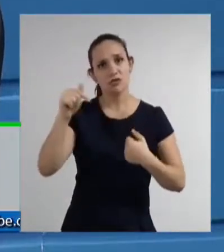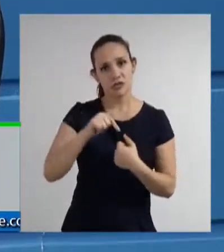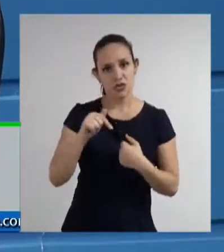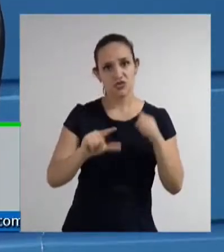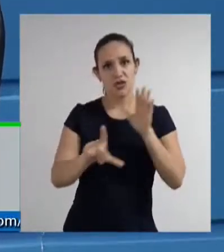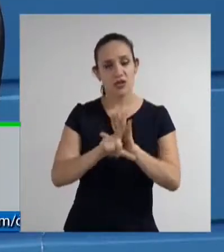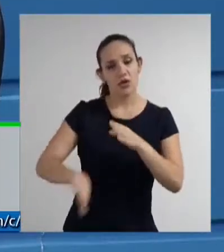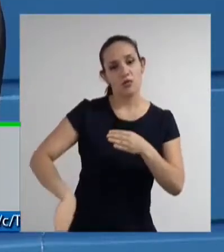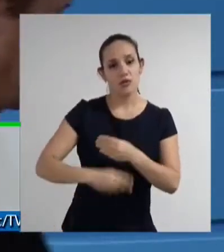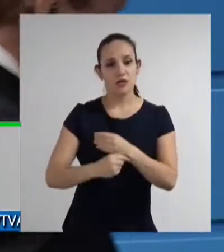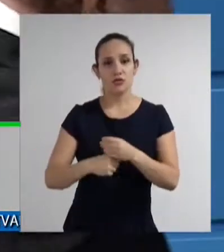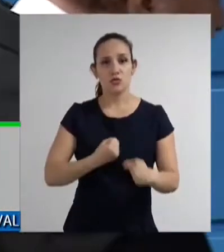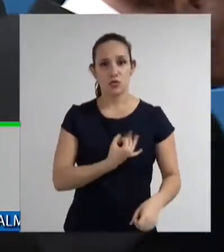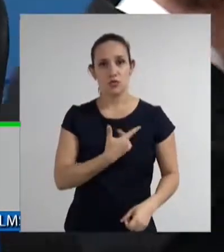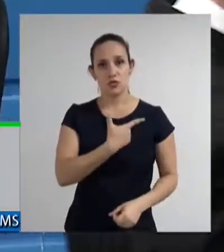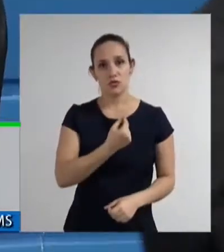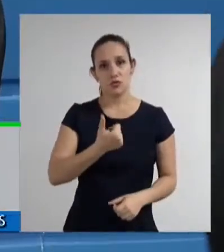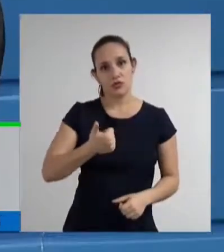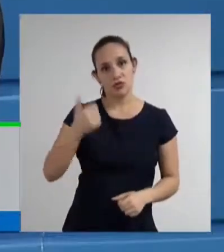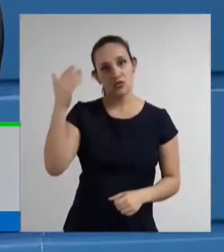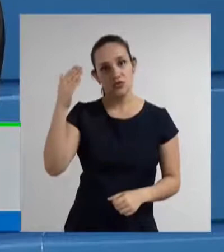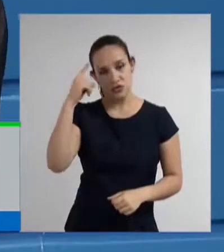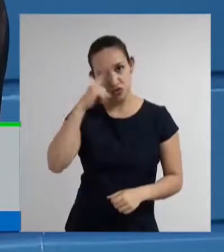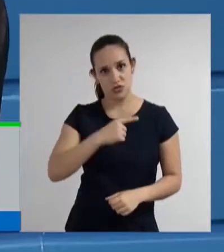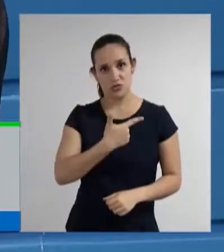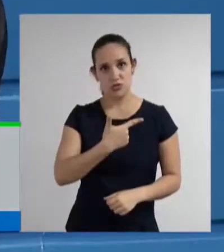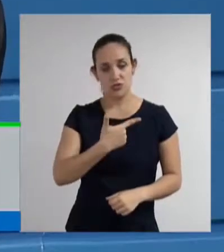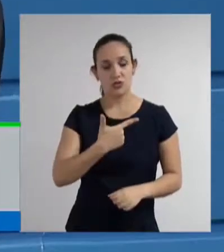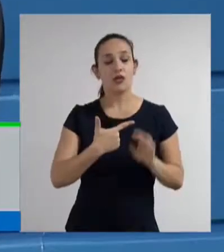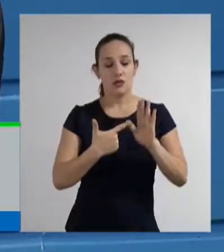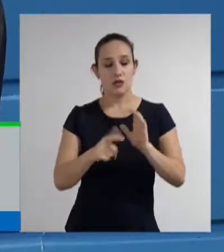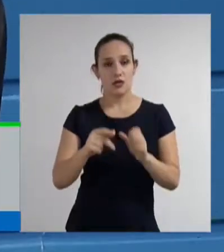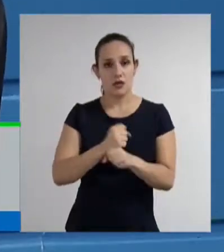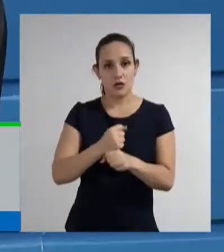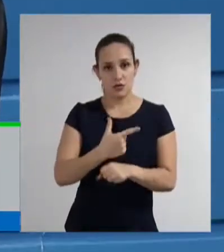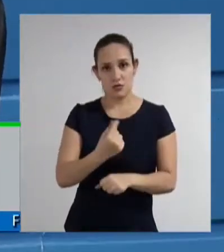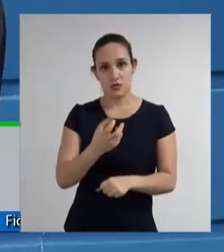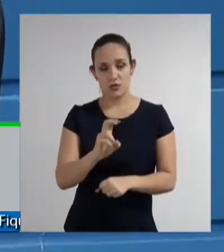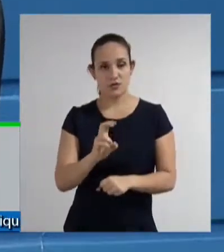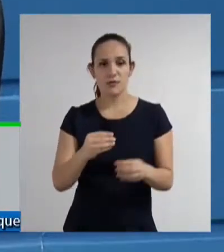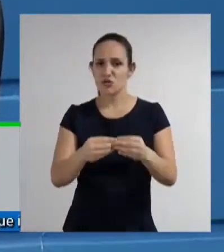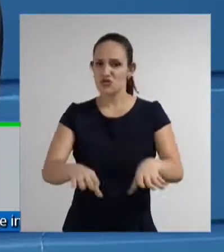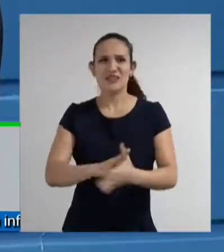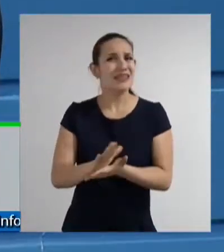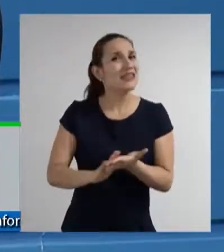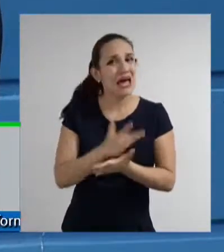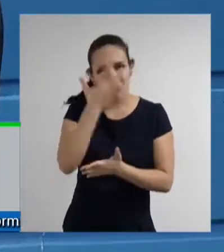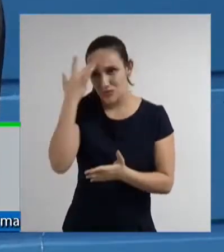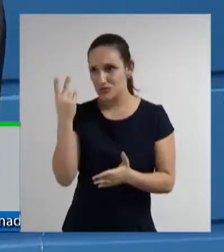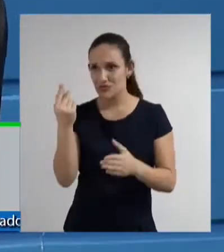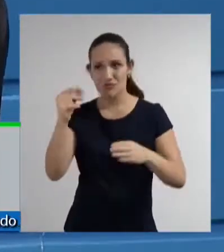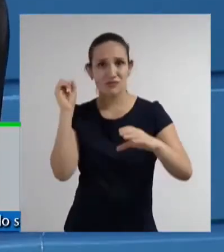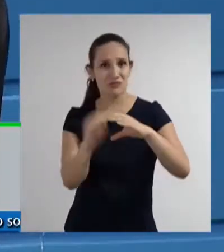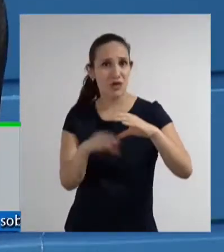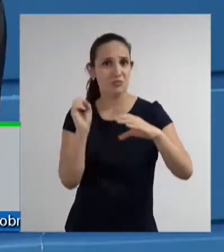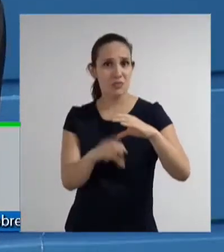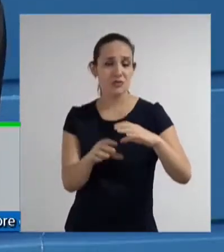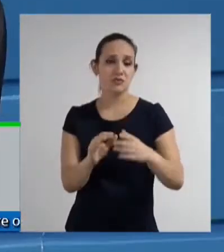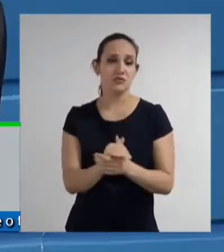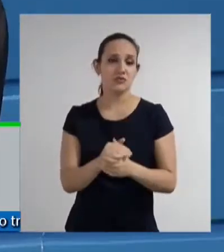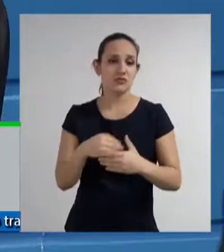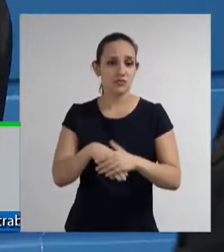Lei Complementar número 201, de 2015, sem qualquer prejuízo às partes no